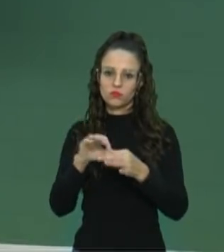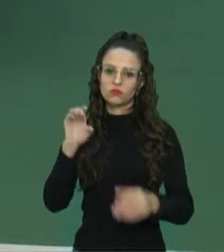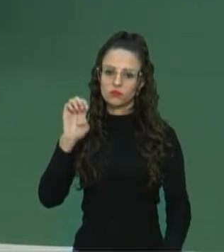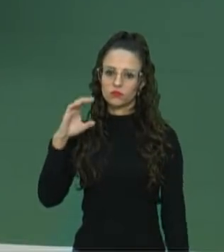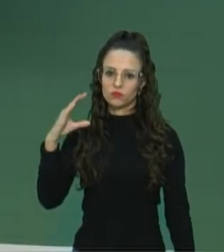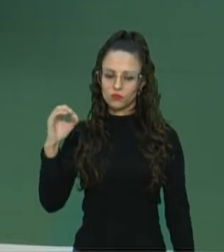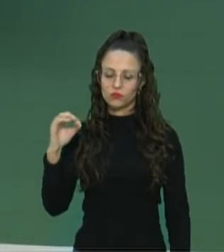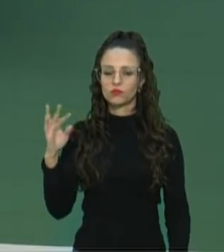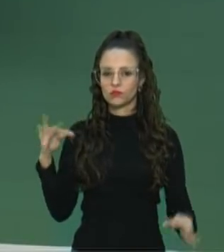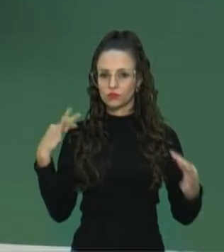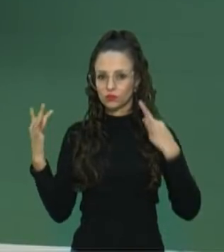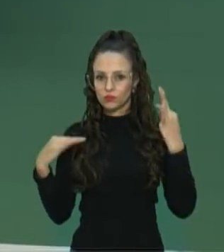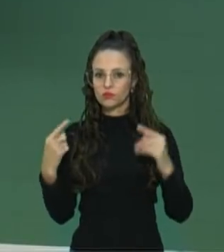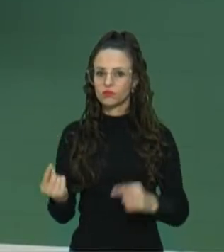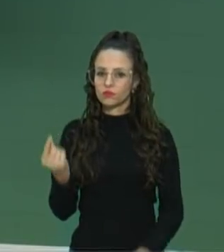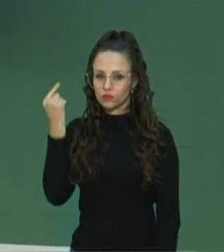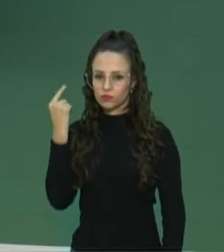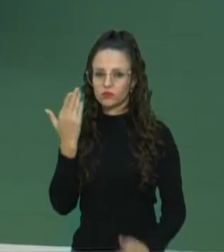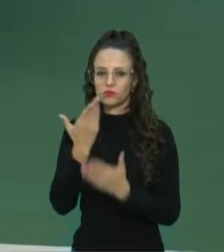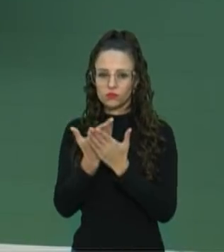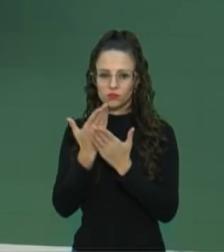ecoturismo, como nós falamos nas outras